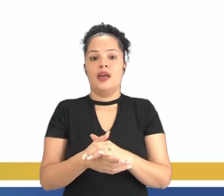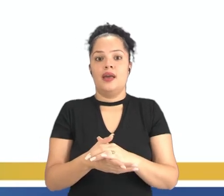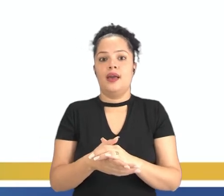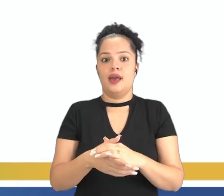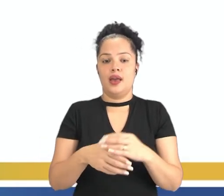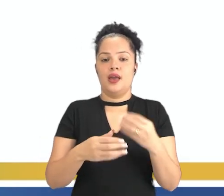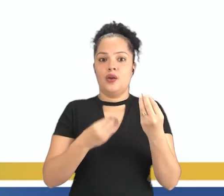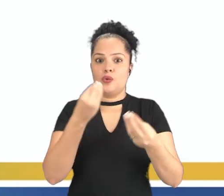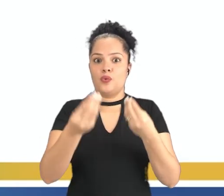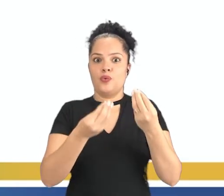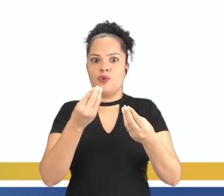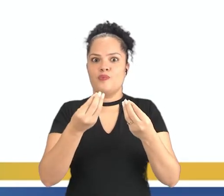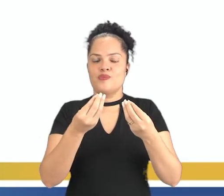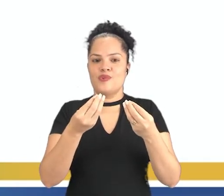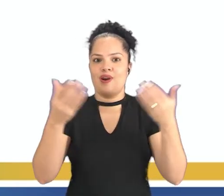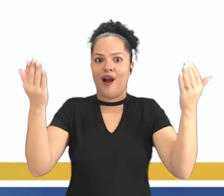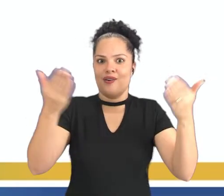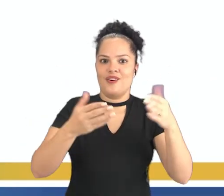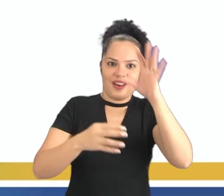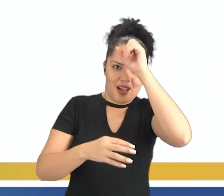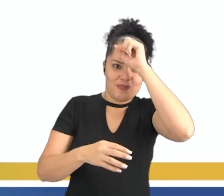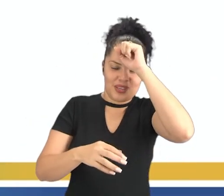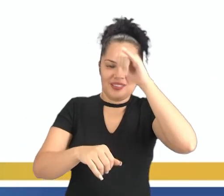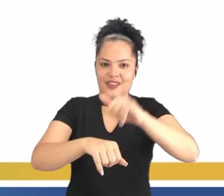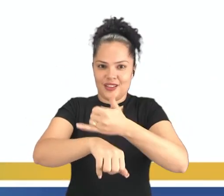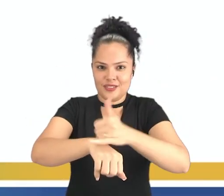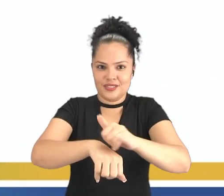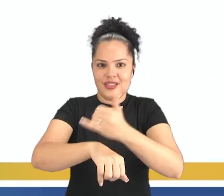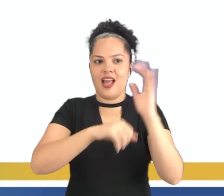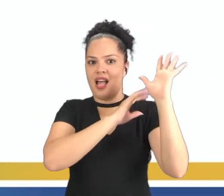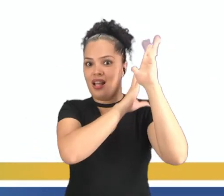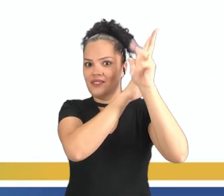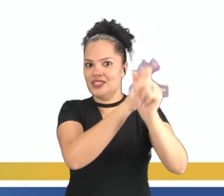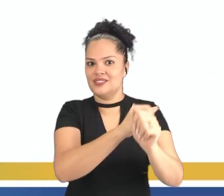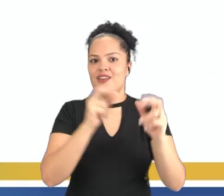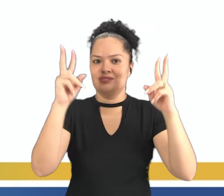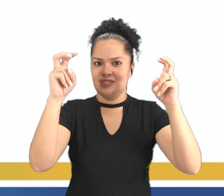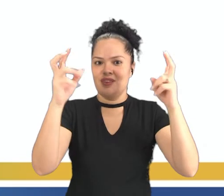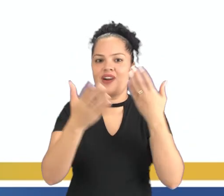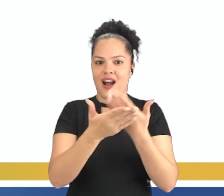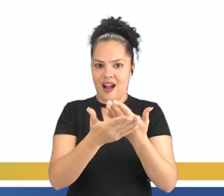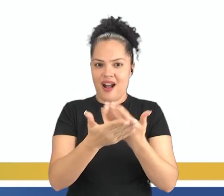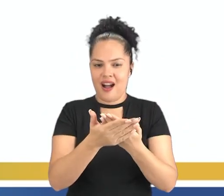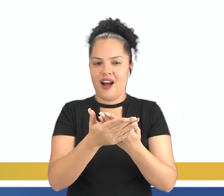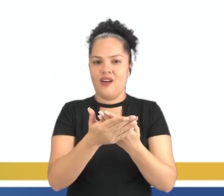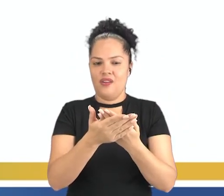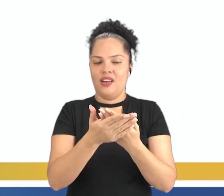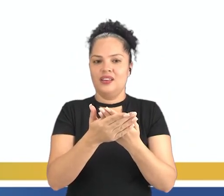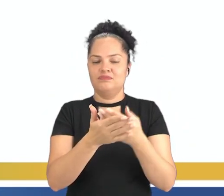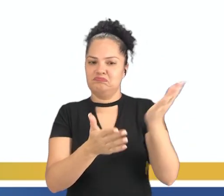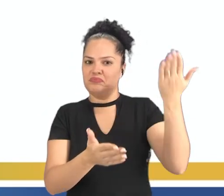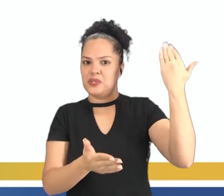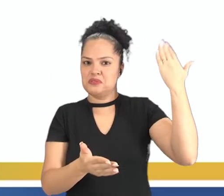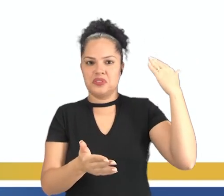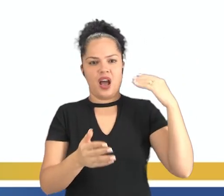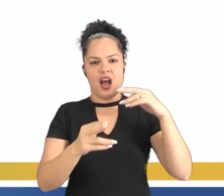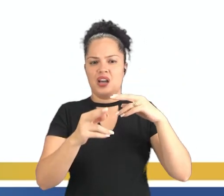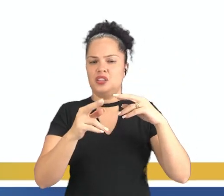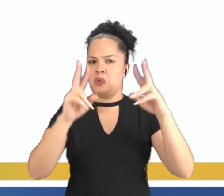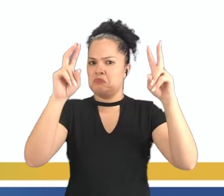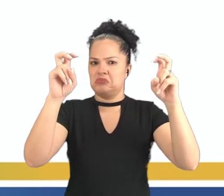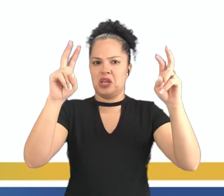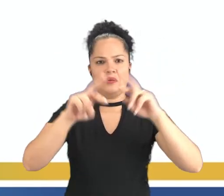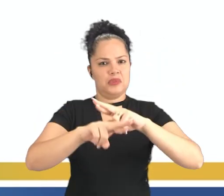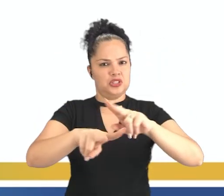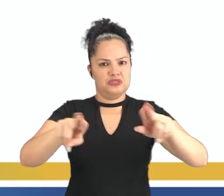as estratégias que você aprendeu? Revise o assunto de uma aula que você assistiu nas semanas anteriores. Pode ser de qualquer